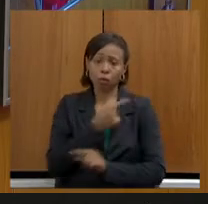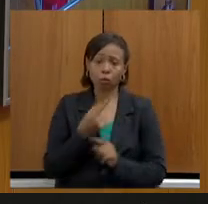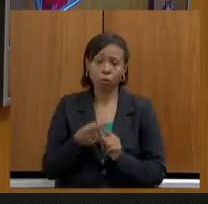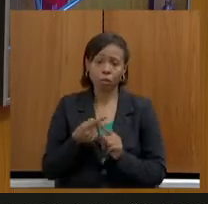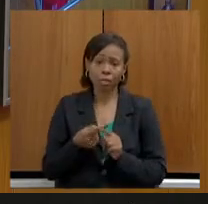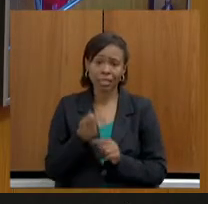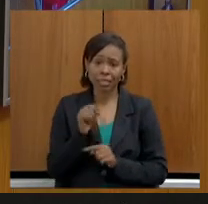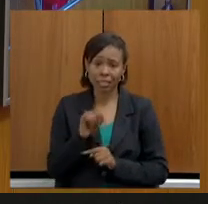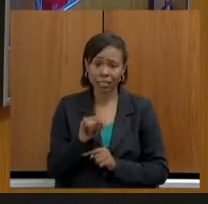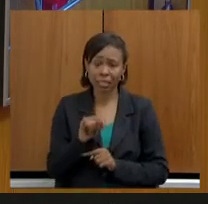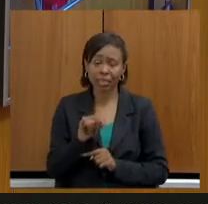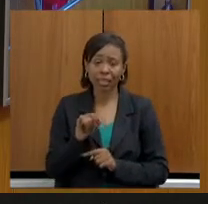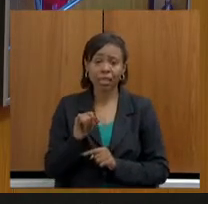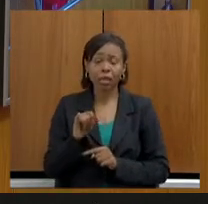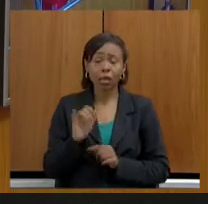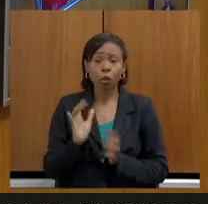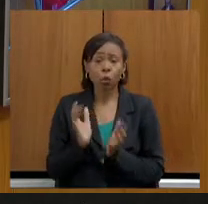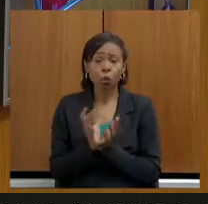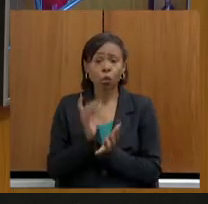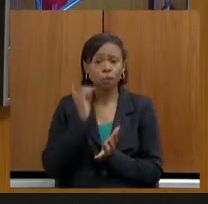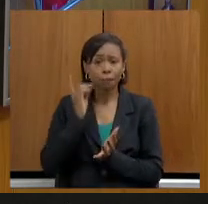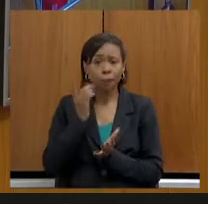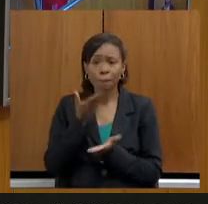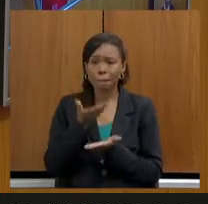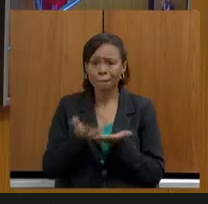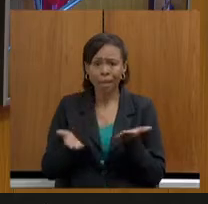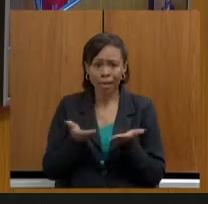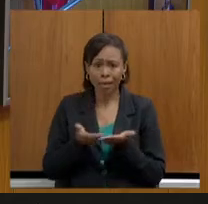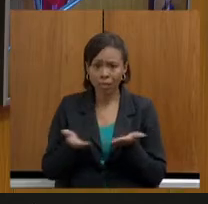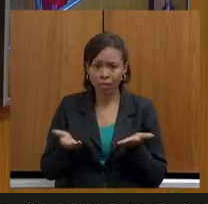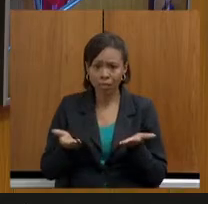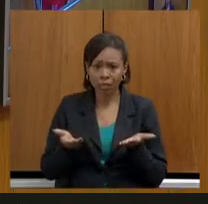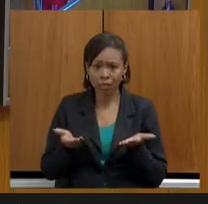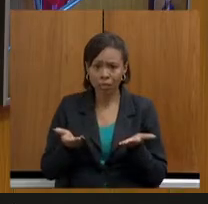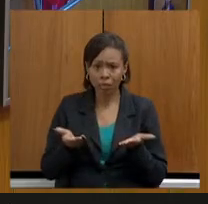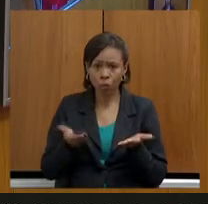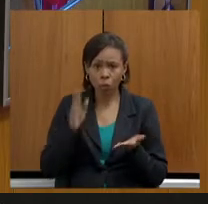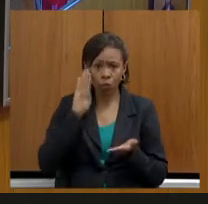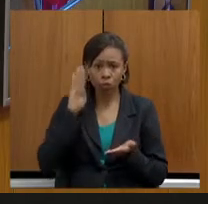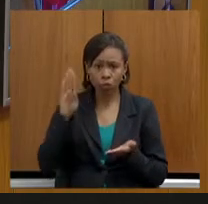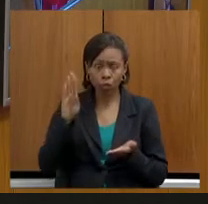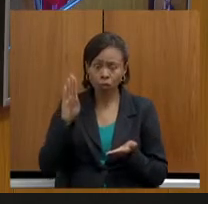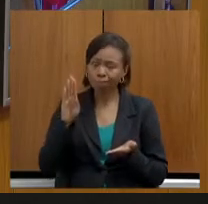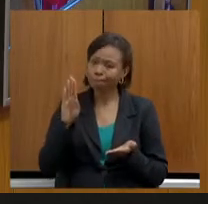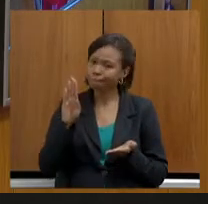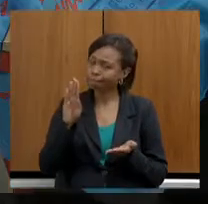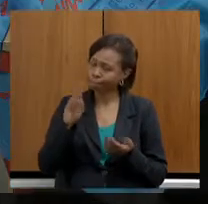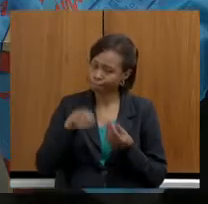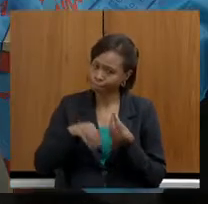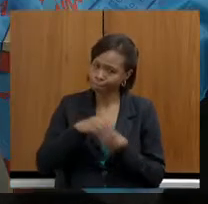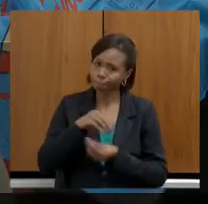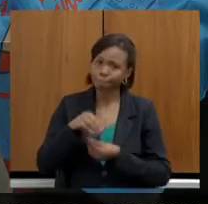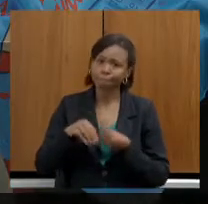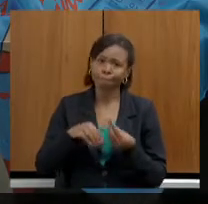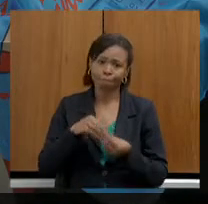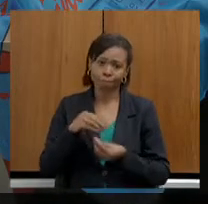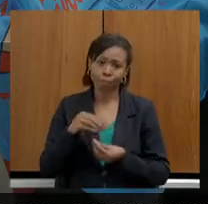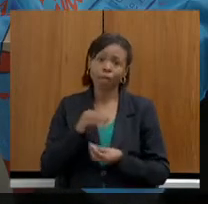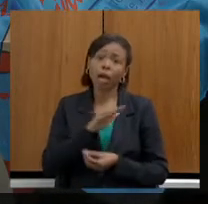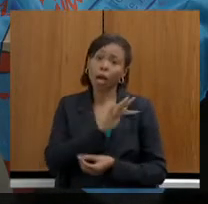essência dele que é a fiscalização se mistura demais e nós exercemos um papel importantíssimo